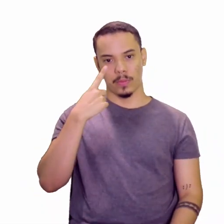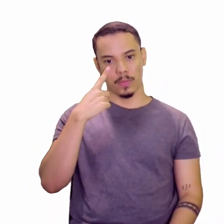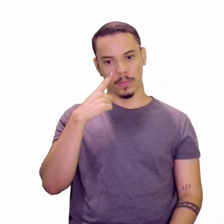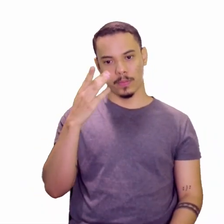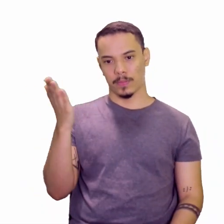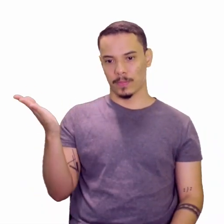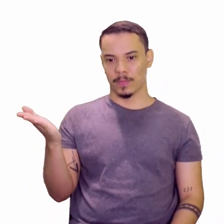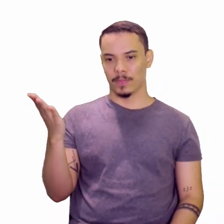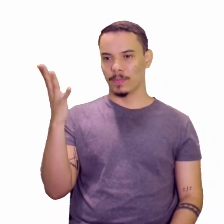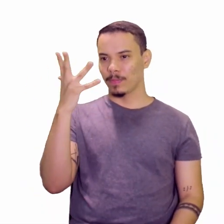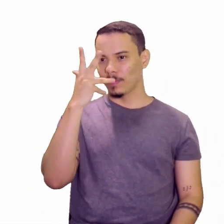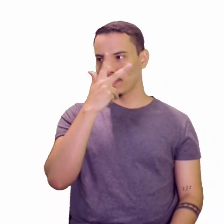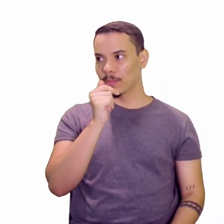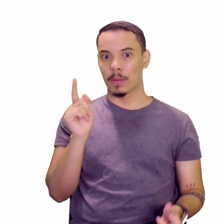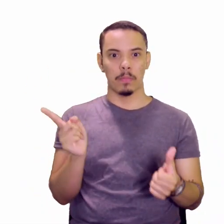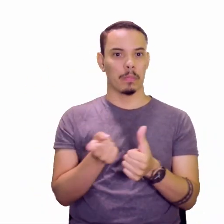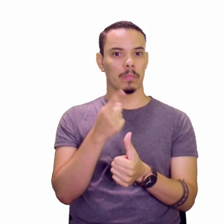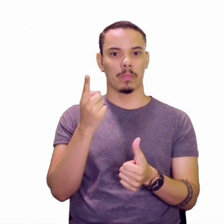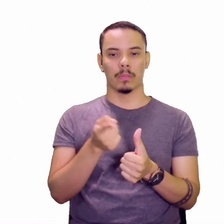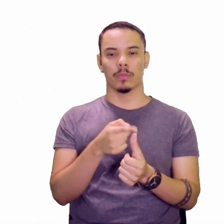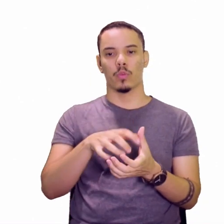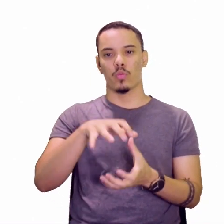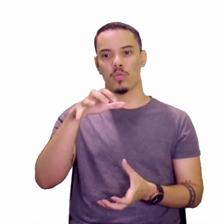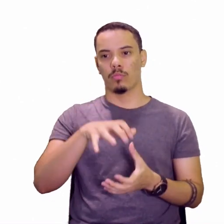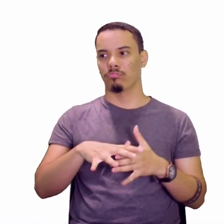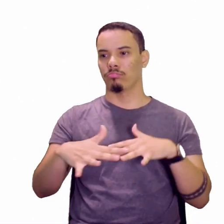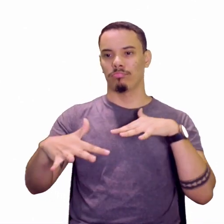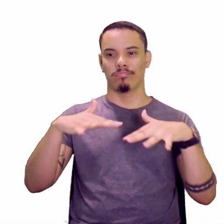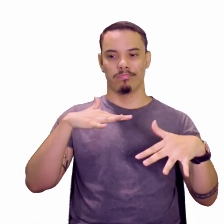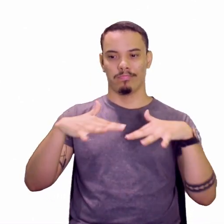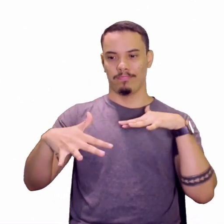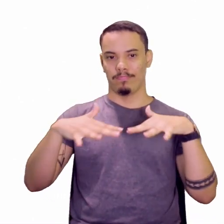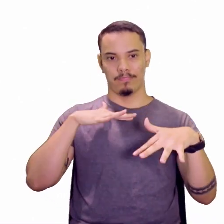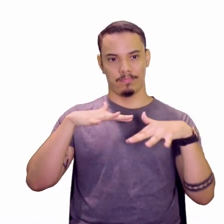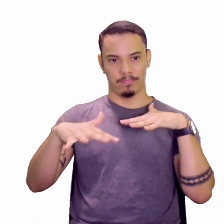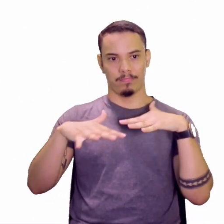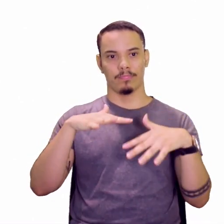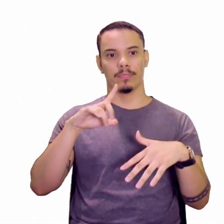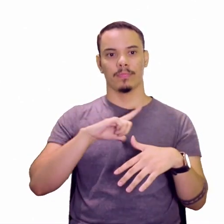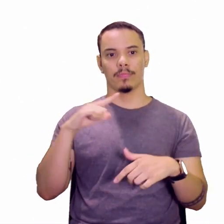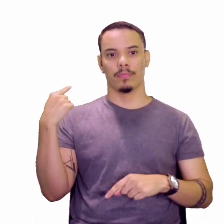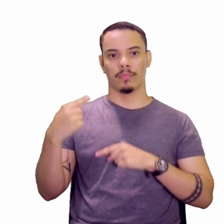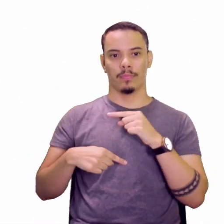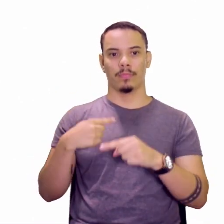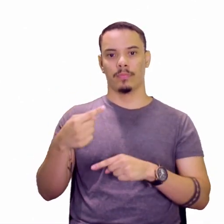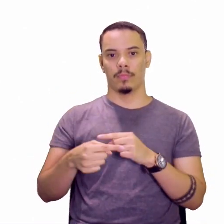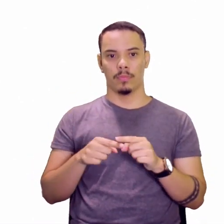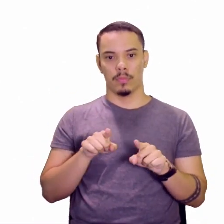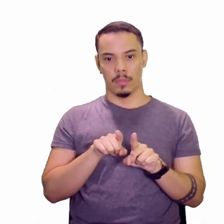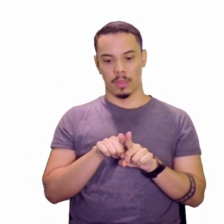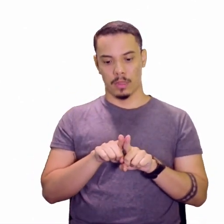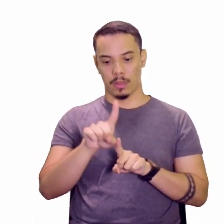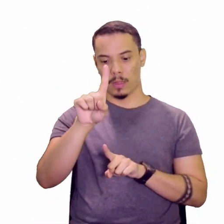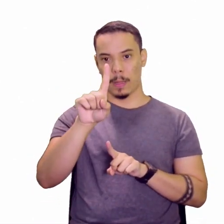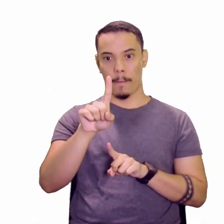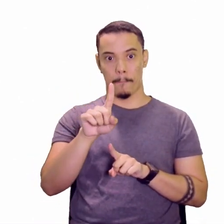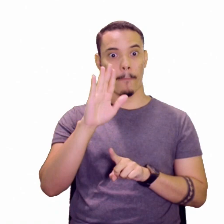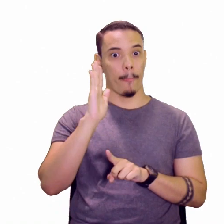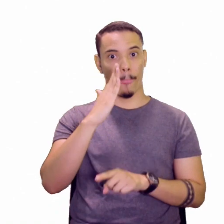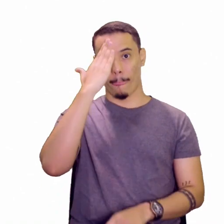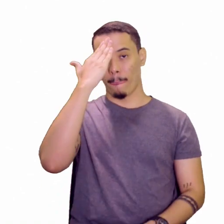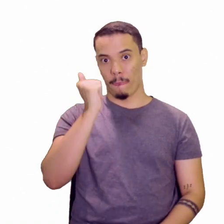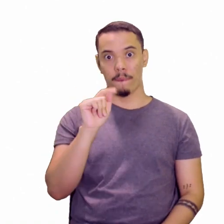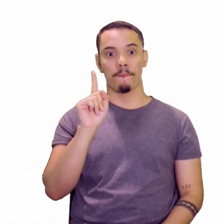gráfico bonito. Primeiro aí, ó, um corpo está movendo-se em uma trajetória retilínea, então até mais fácil, quer dizer, já é uma